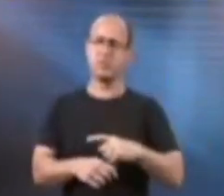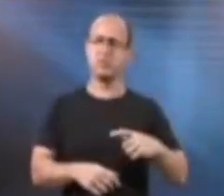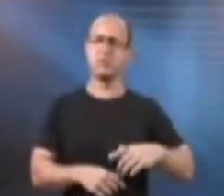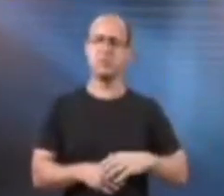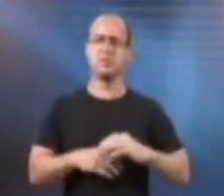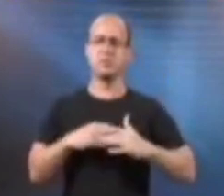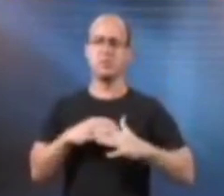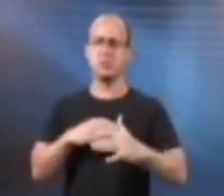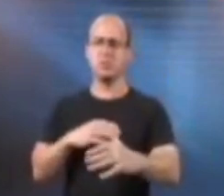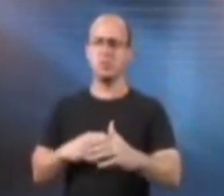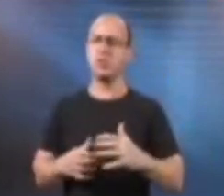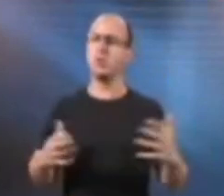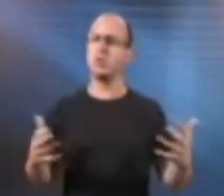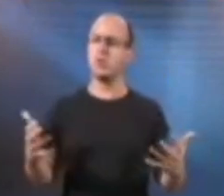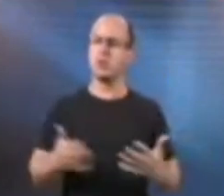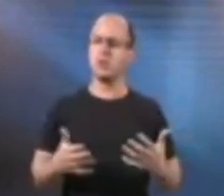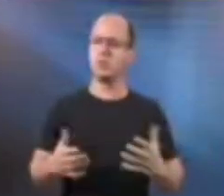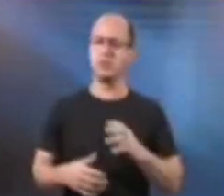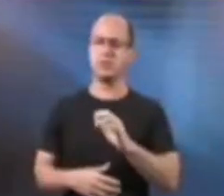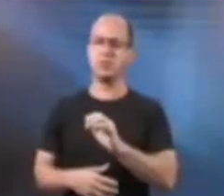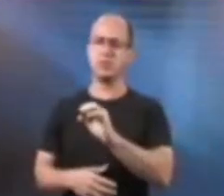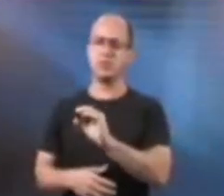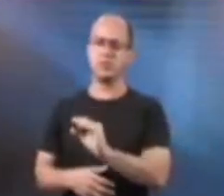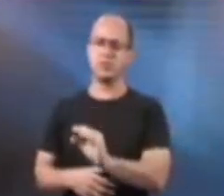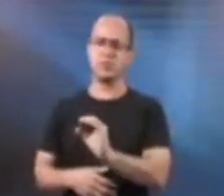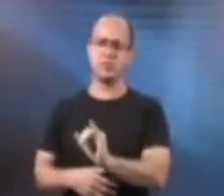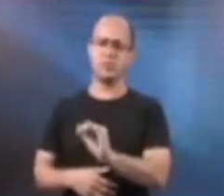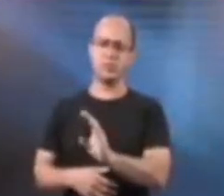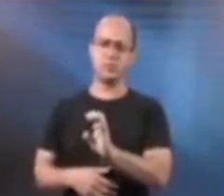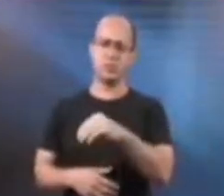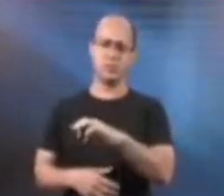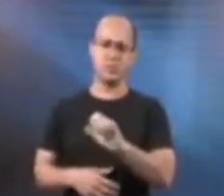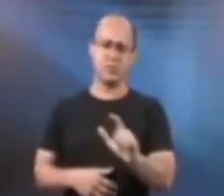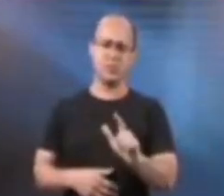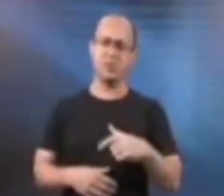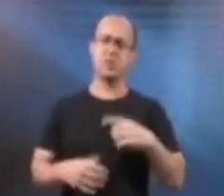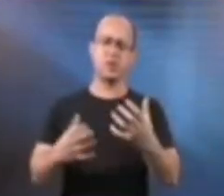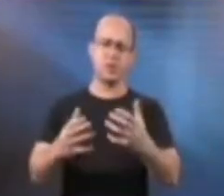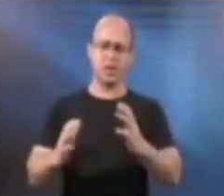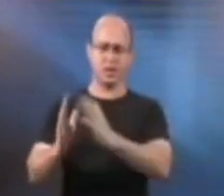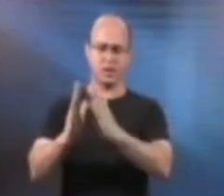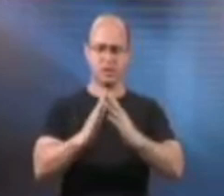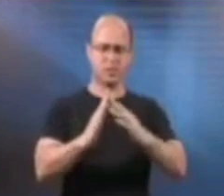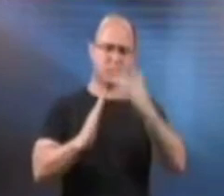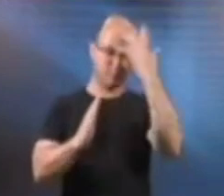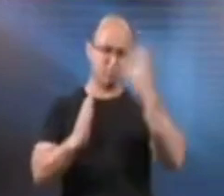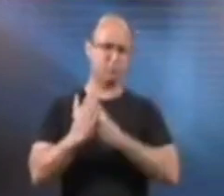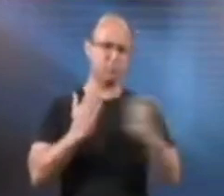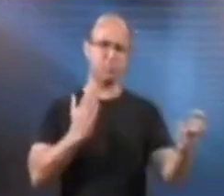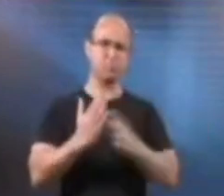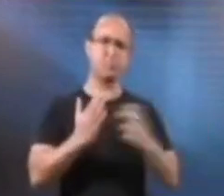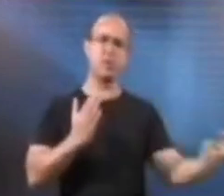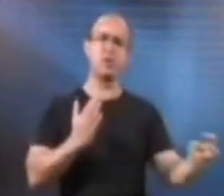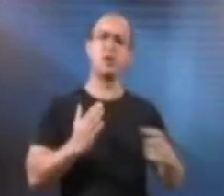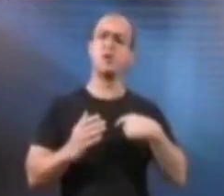engorda Ponta Negra. E agora, o ICMBio e o IDEMA querem desapropriar áreas lá na